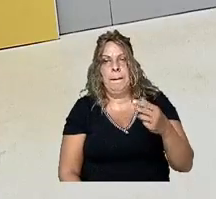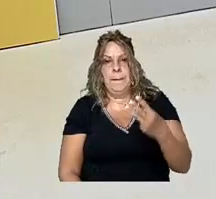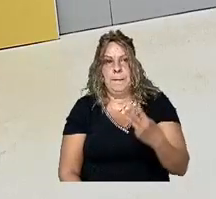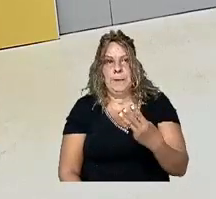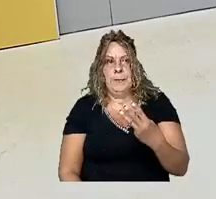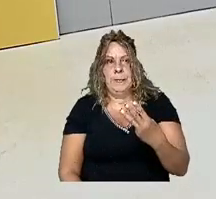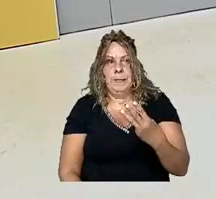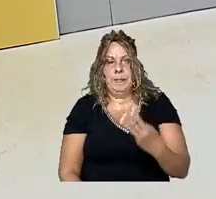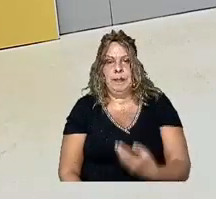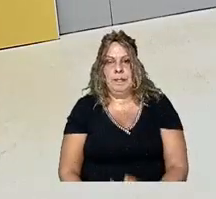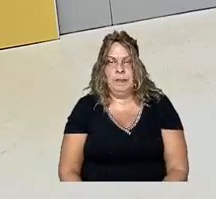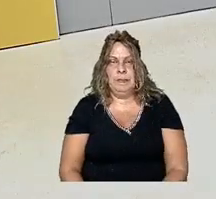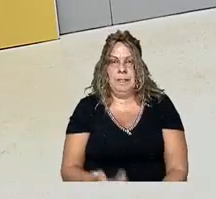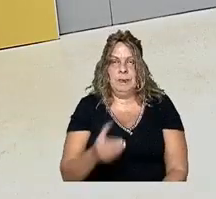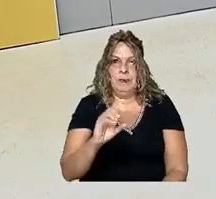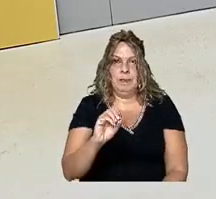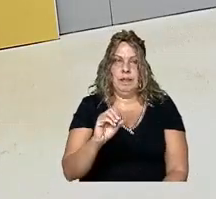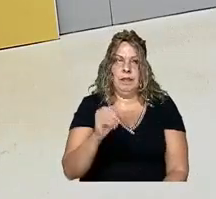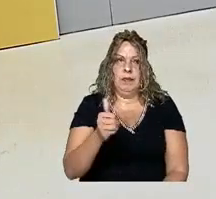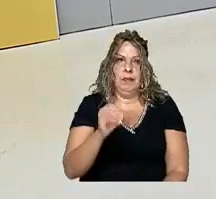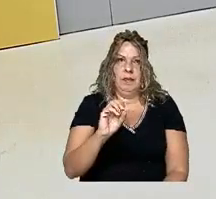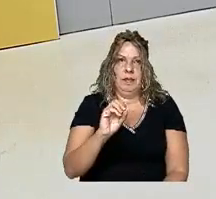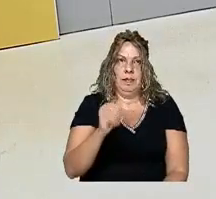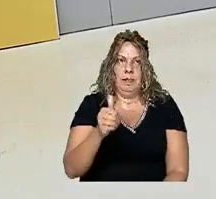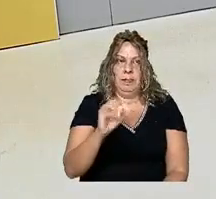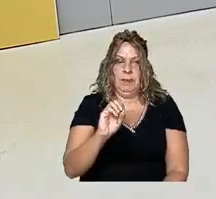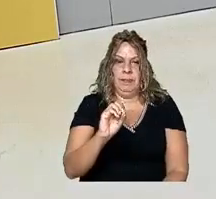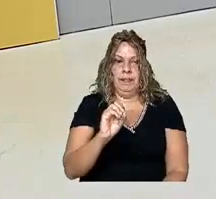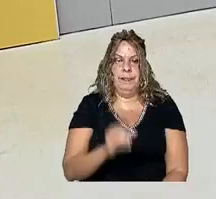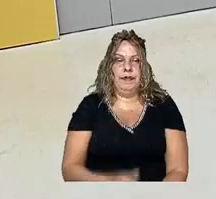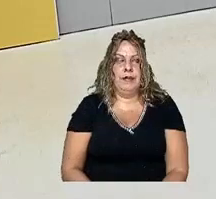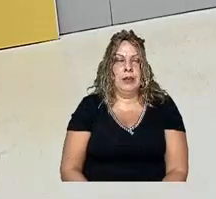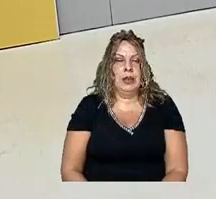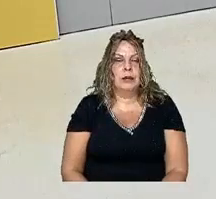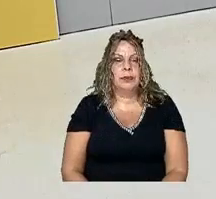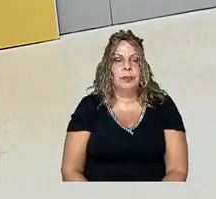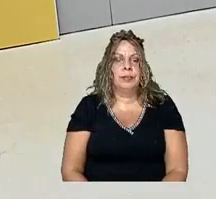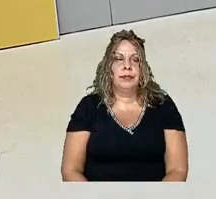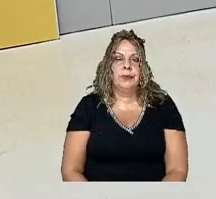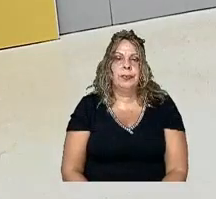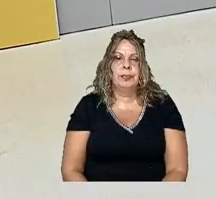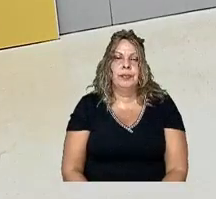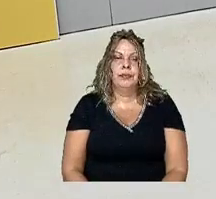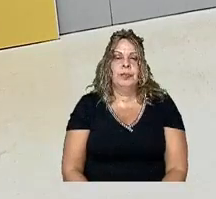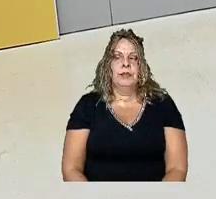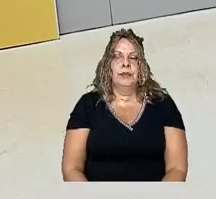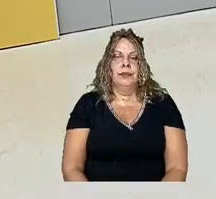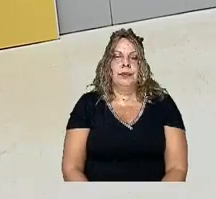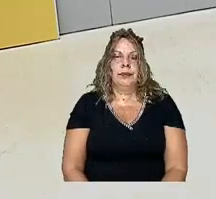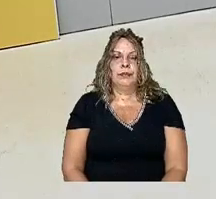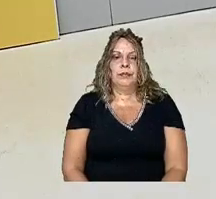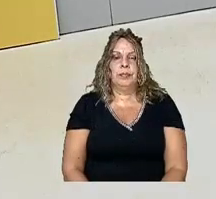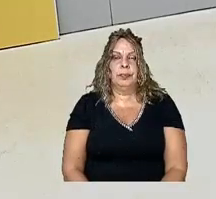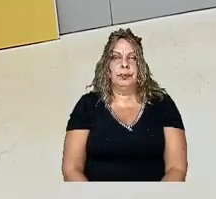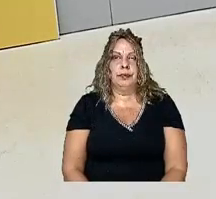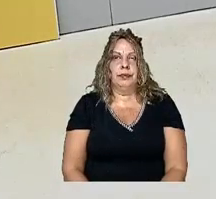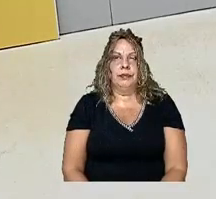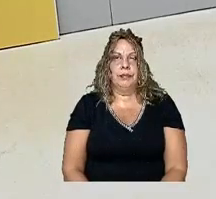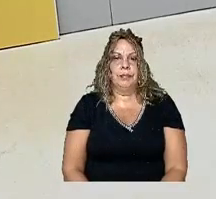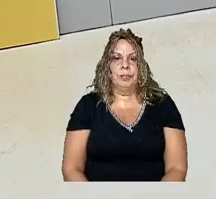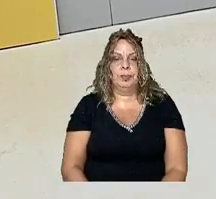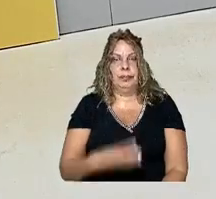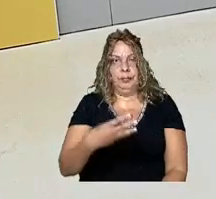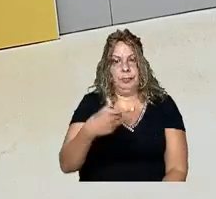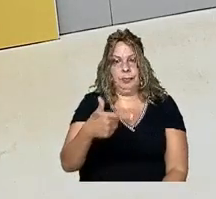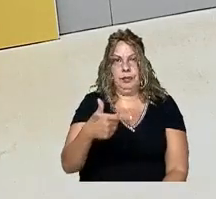E agora, 10, número 10, número 10, número 10, e agora tem